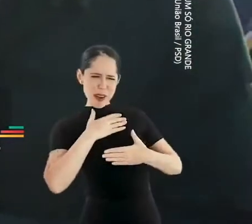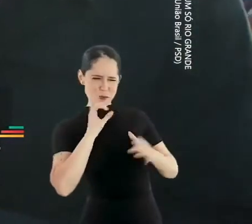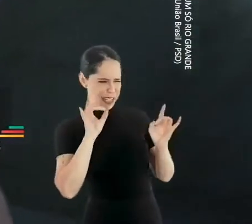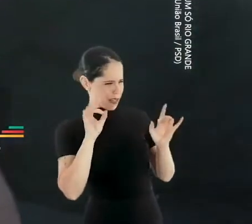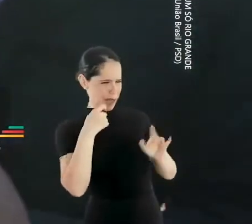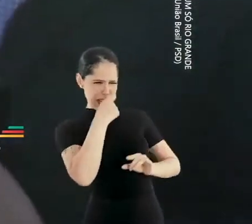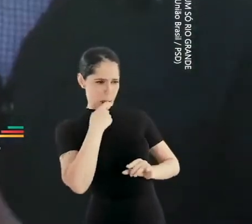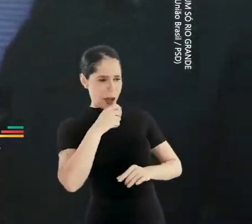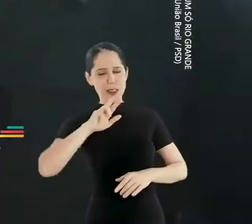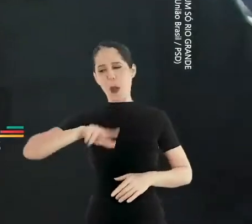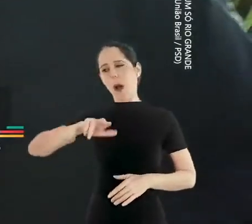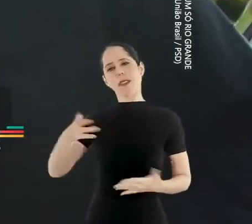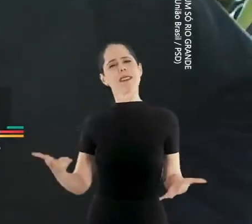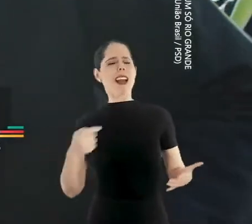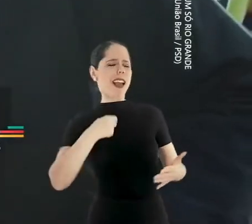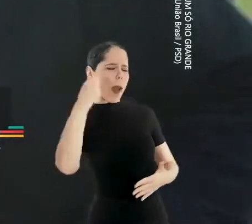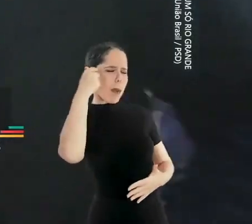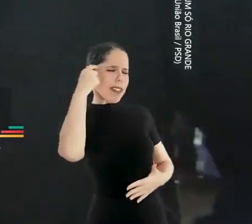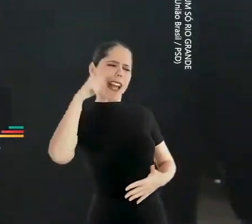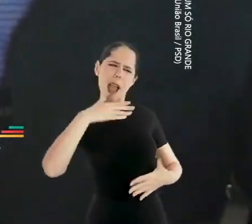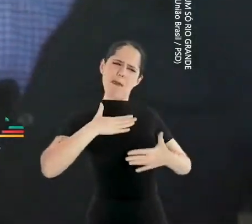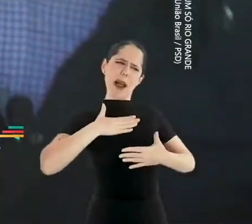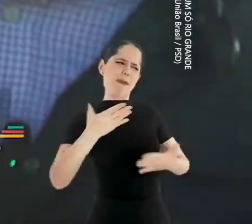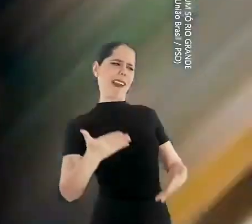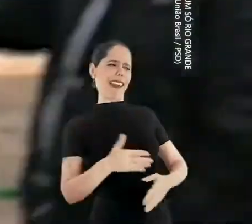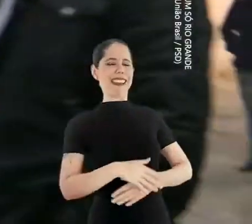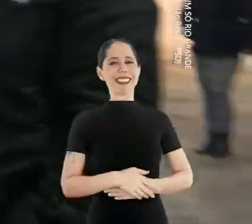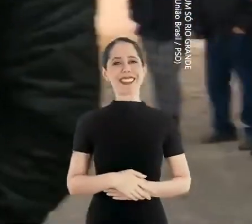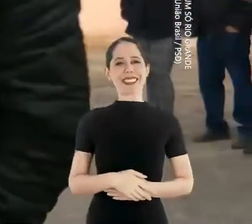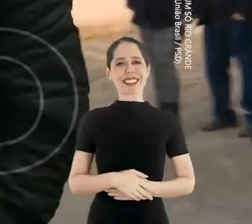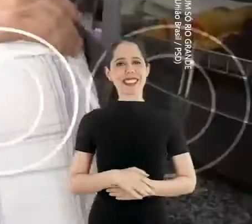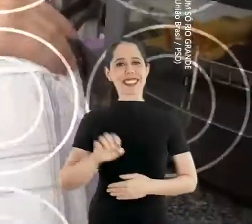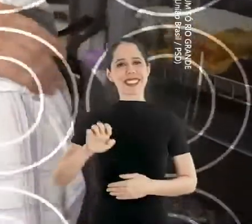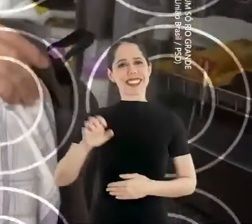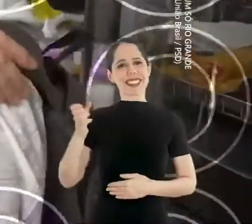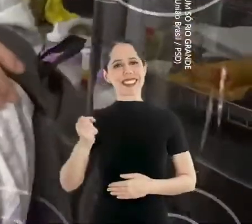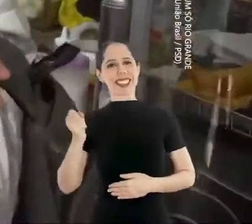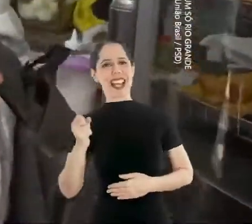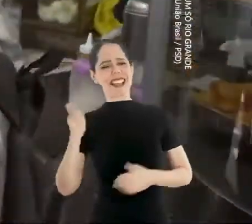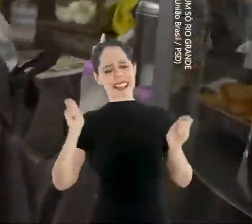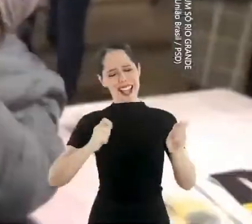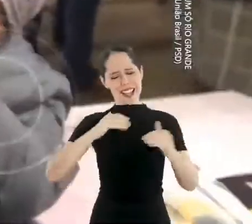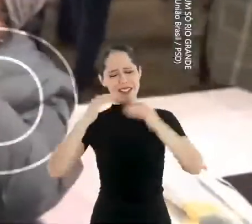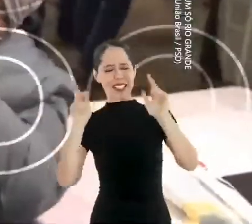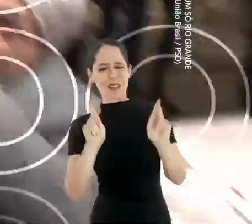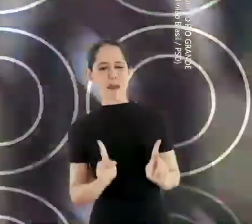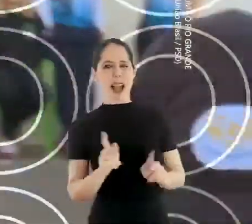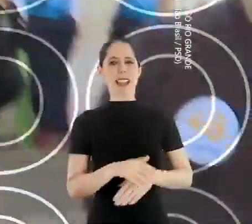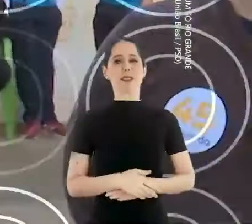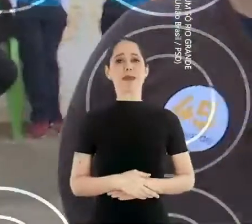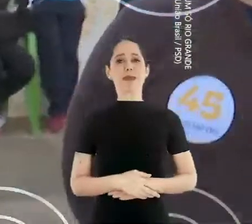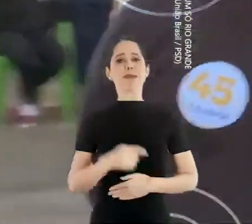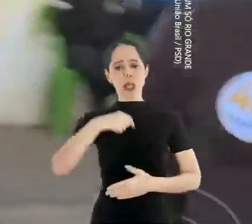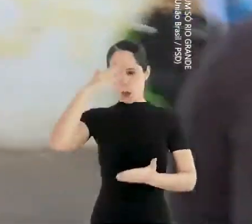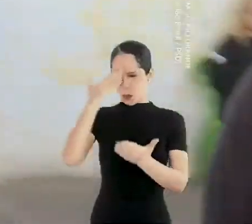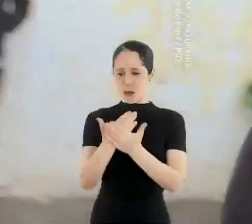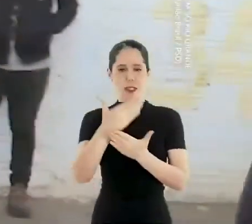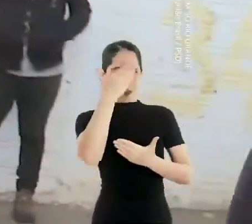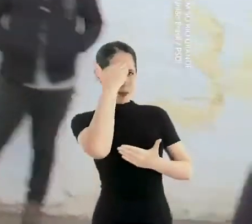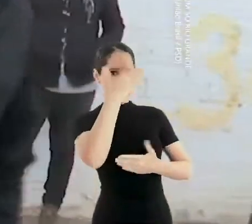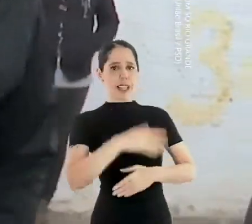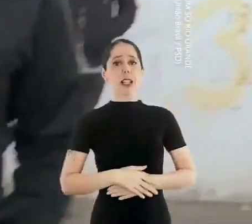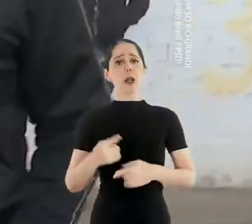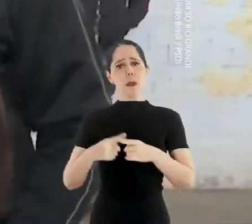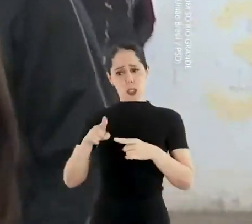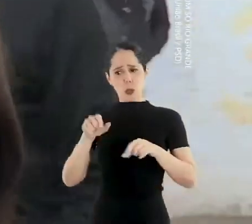mim especialmente? Não. Ah, eu pensando que era para mim. O Eduardo pra avançar em Valeu, hein? Confio. Obrigado. Porque